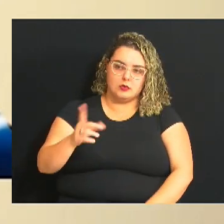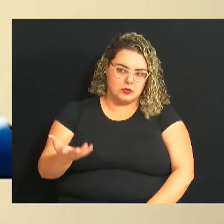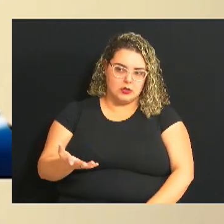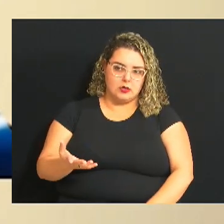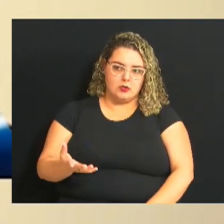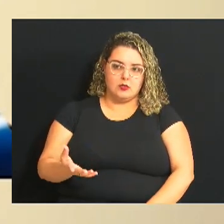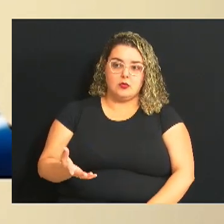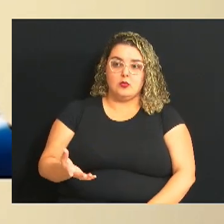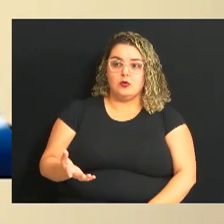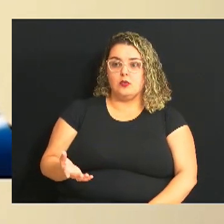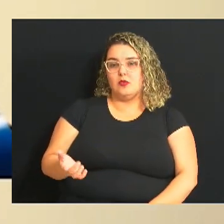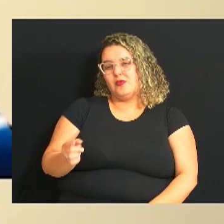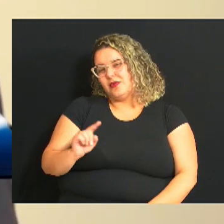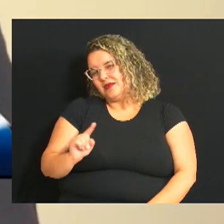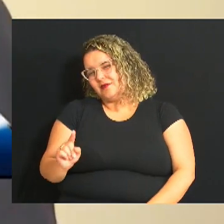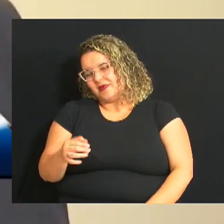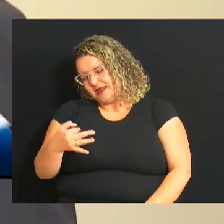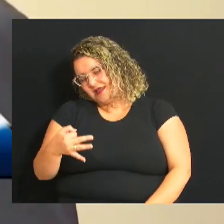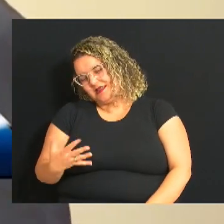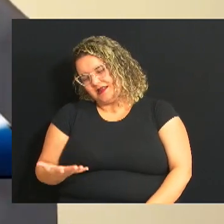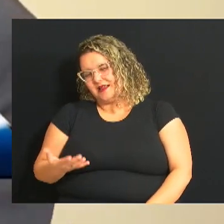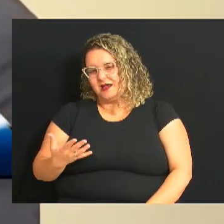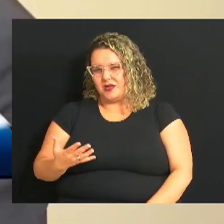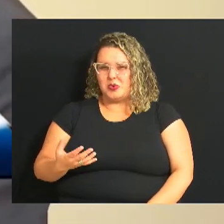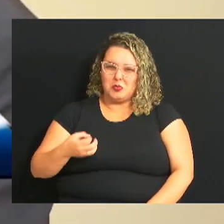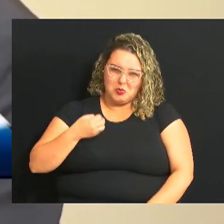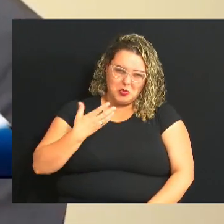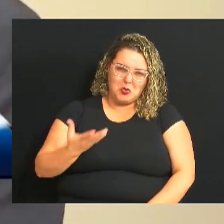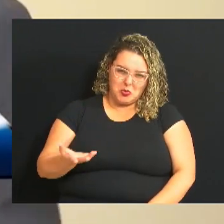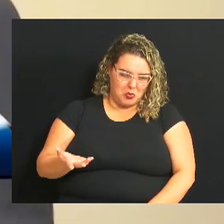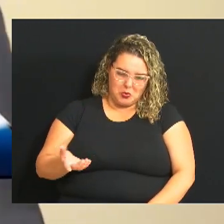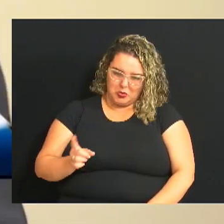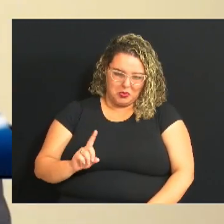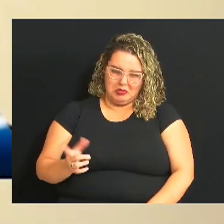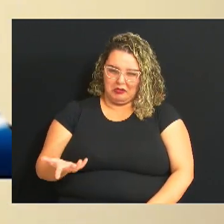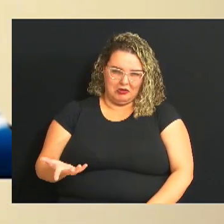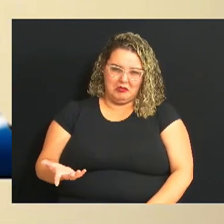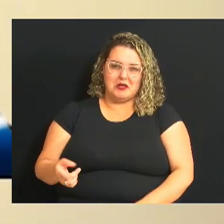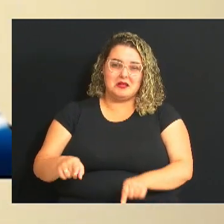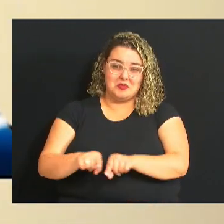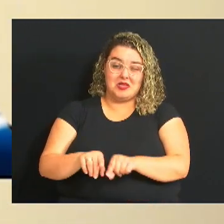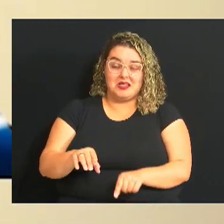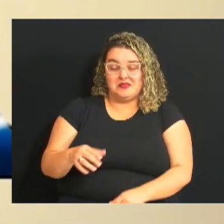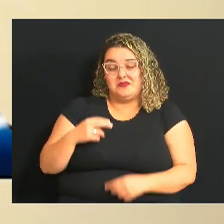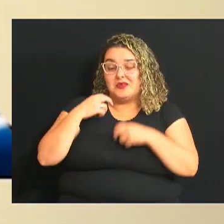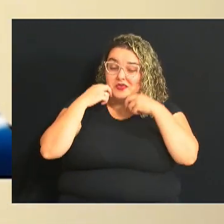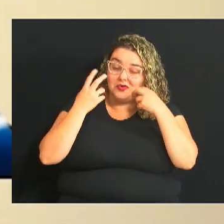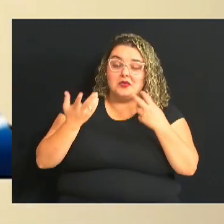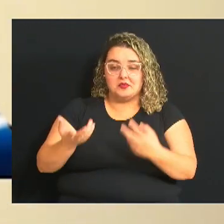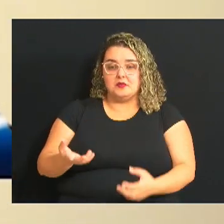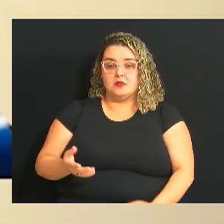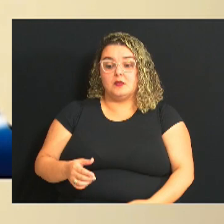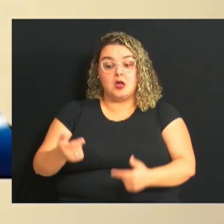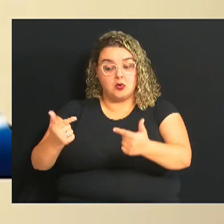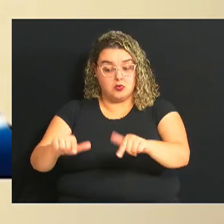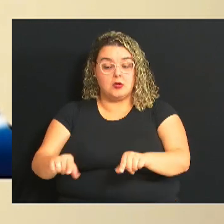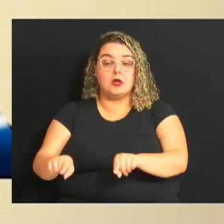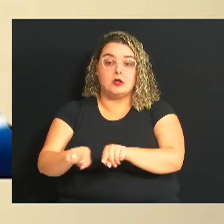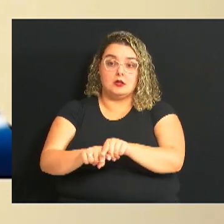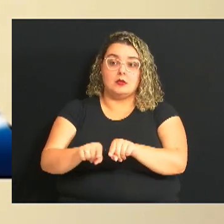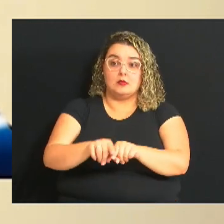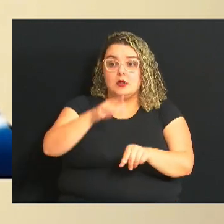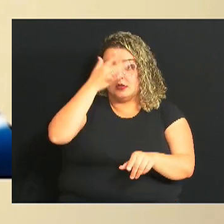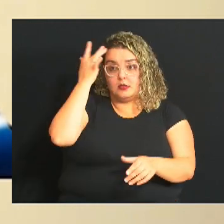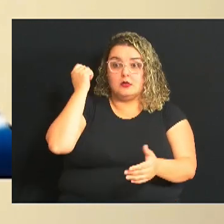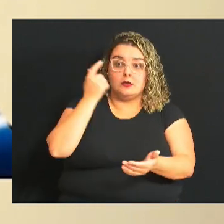muito deselegante e constrangedor, tanto para o estabelecimento quanto para o consumidor, é depois dele se utilizar,